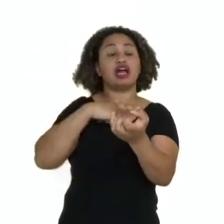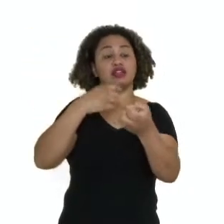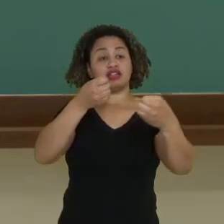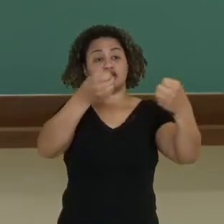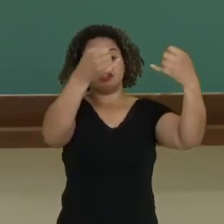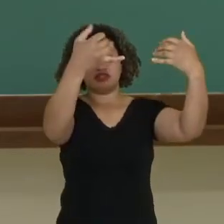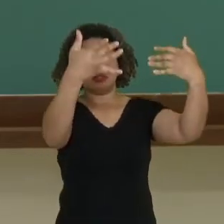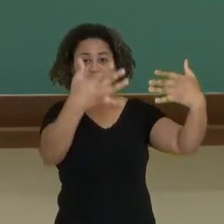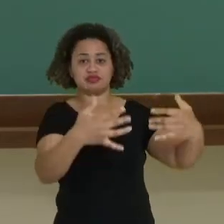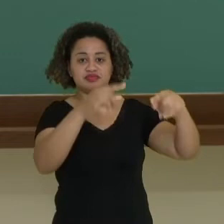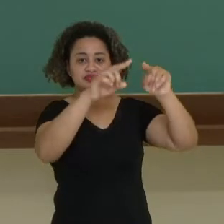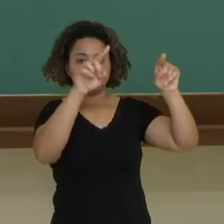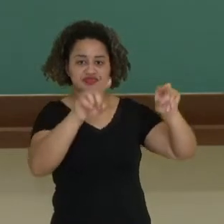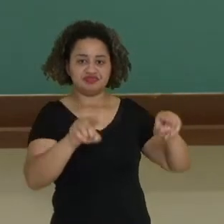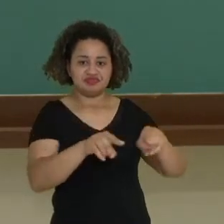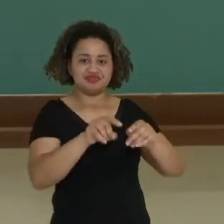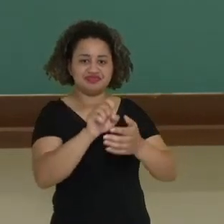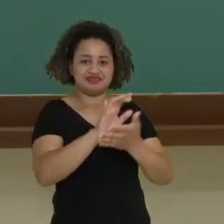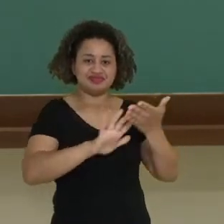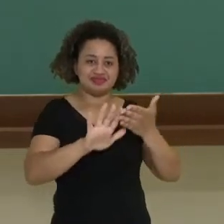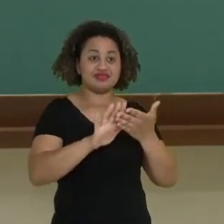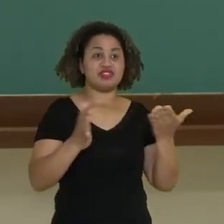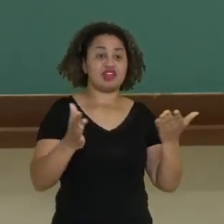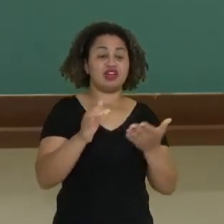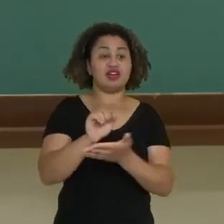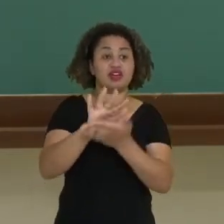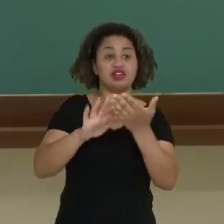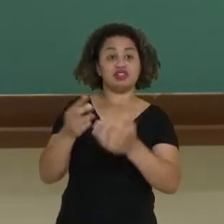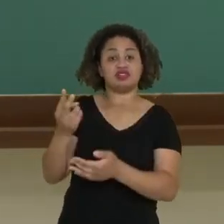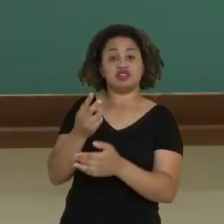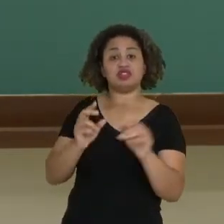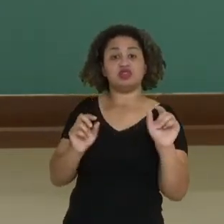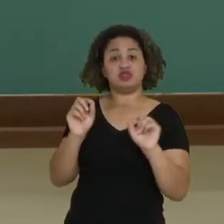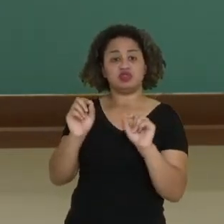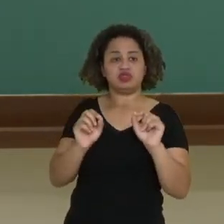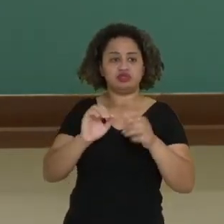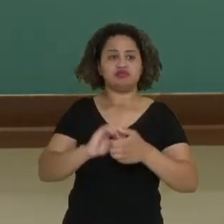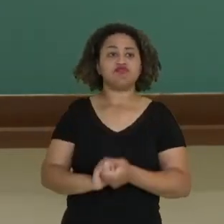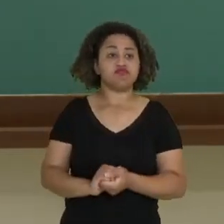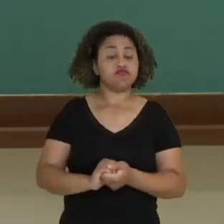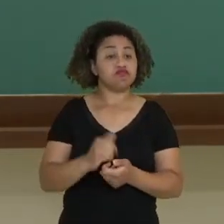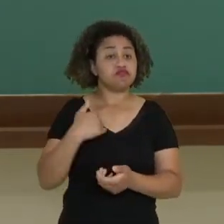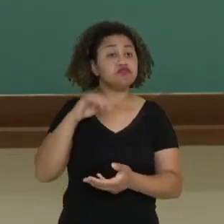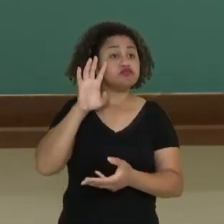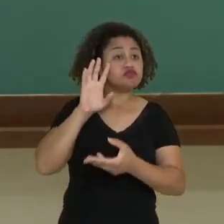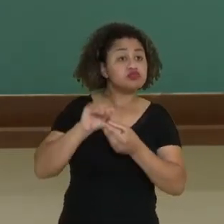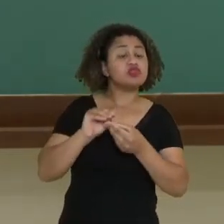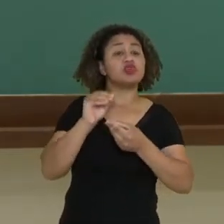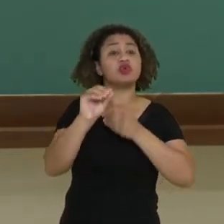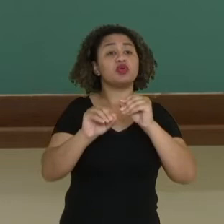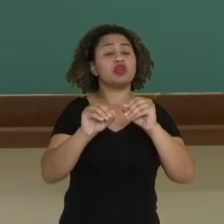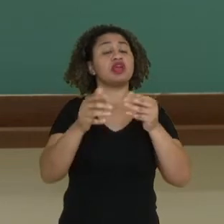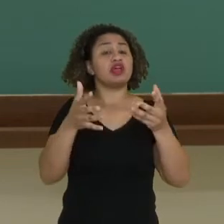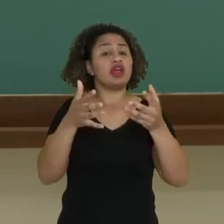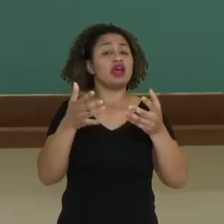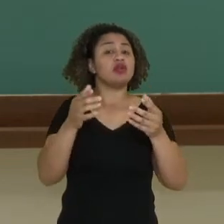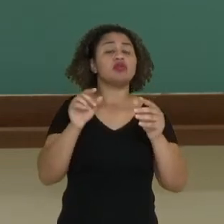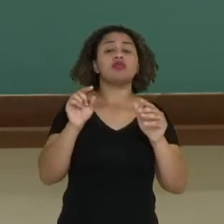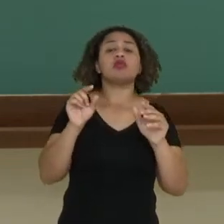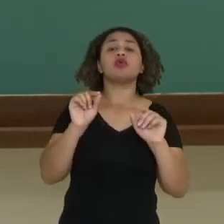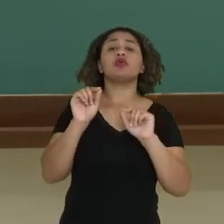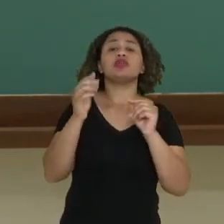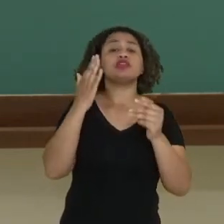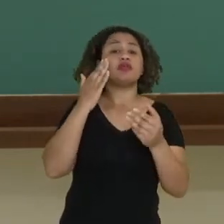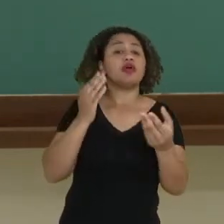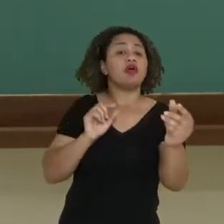infográfico. Seguimos para a atividade 2. Interpretando o infográfico, eu quero saber, segundo